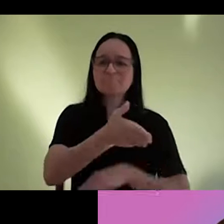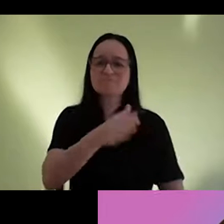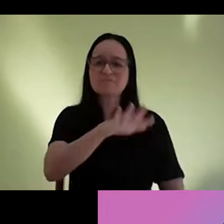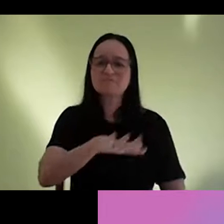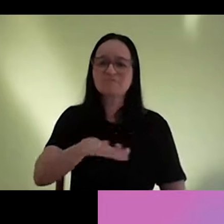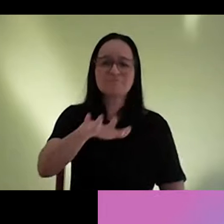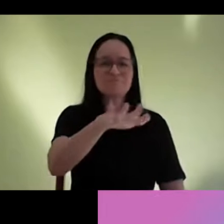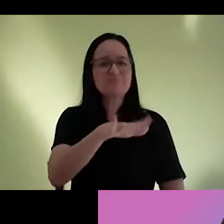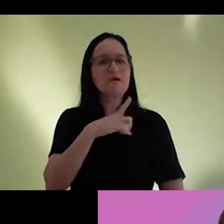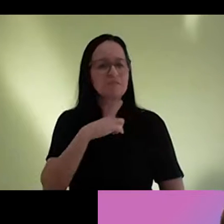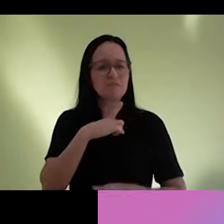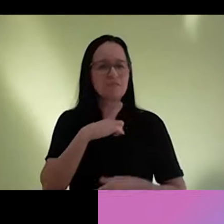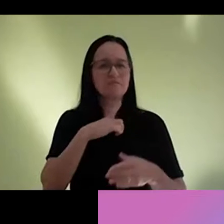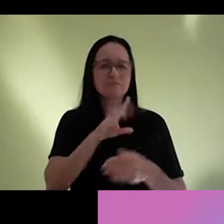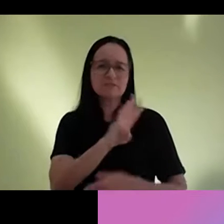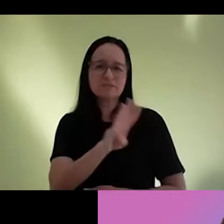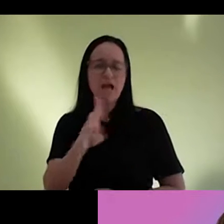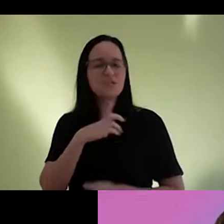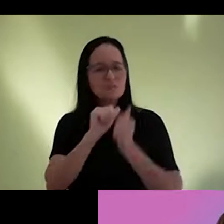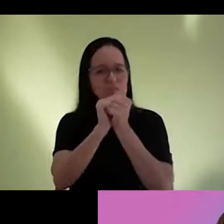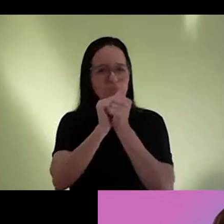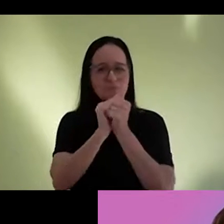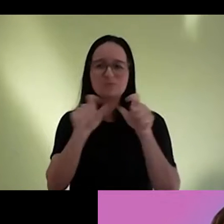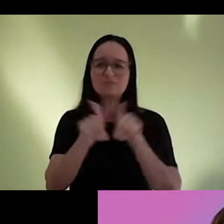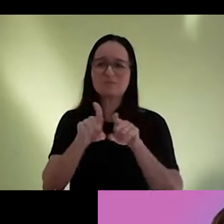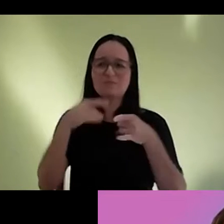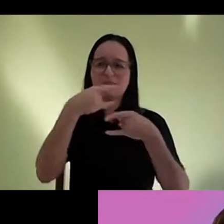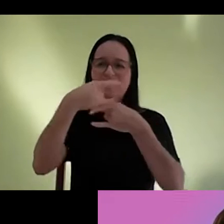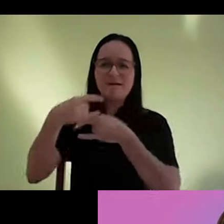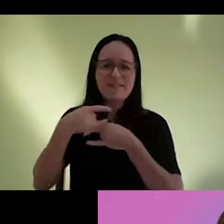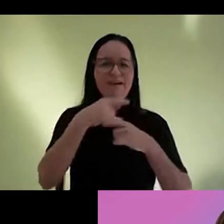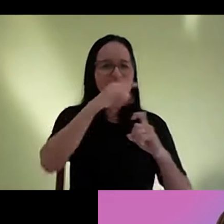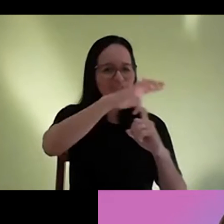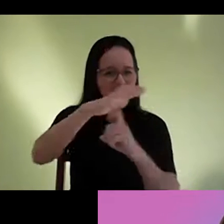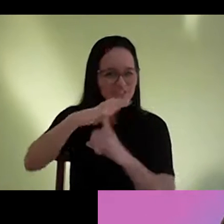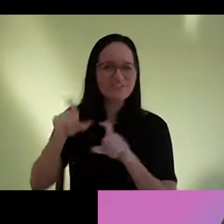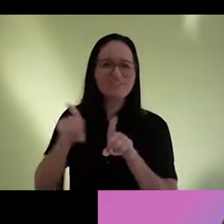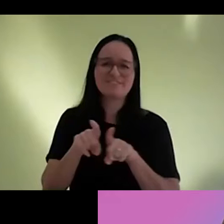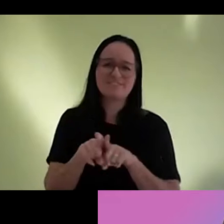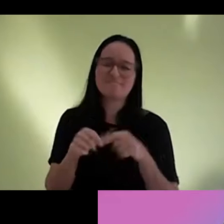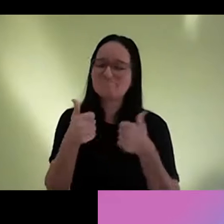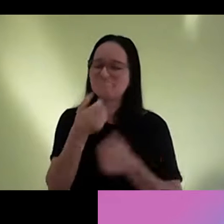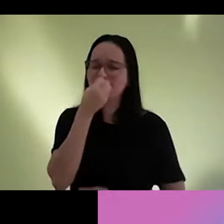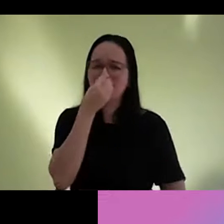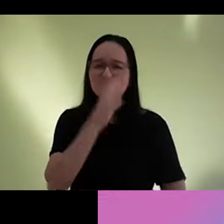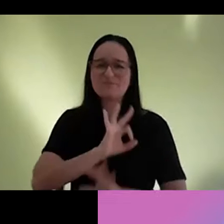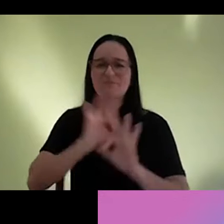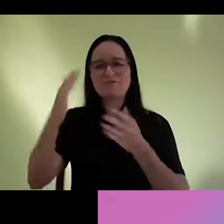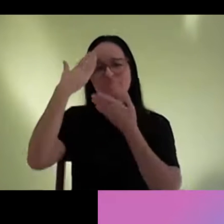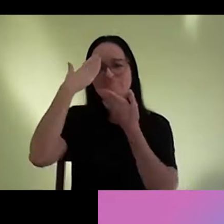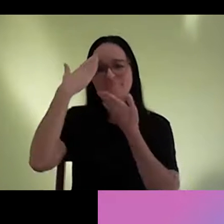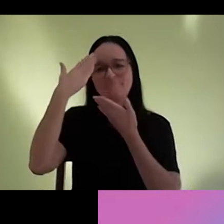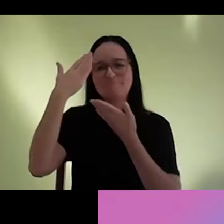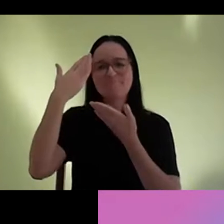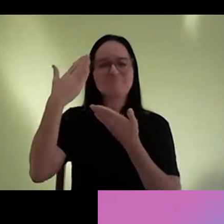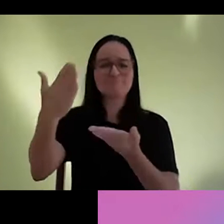então eles estão aqui com a gente também é live é stand e muito bacana muito obrigada Adriana